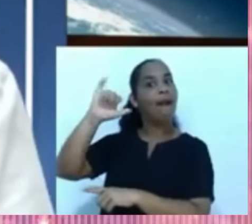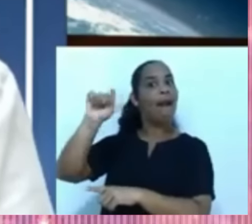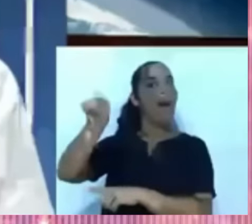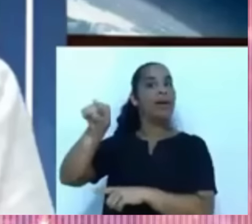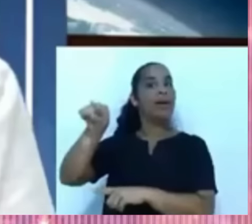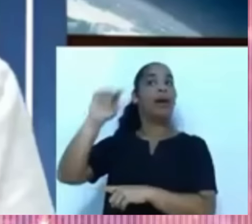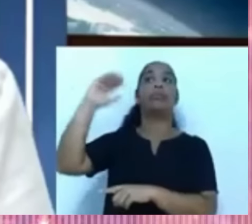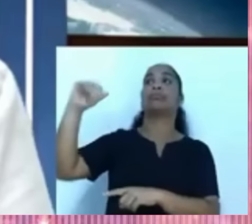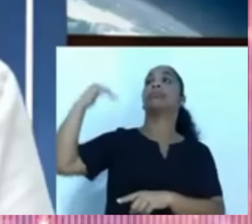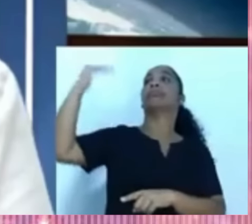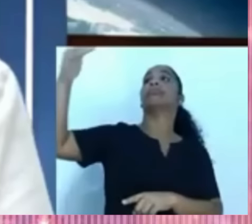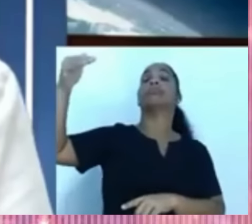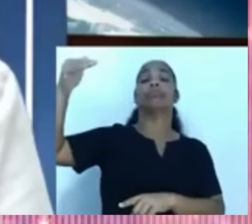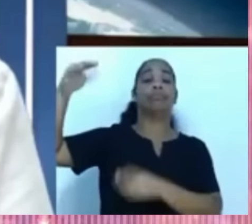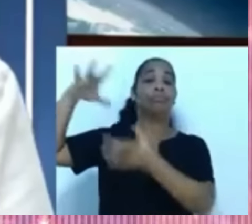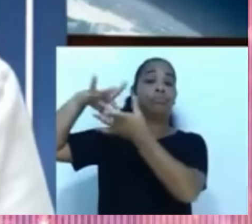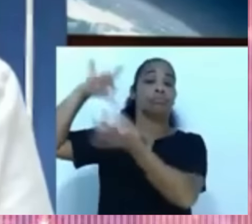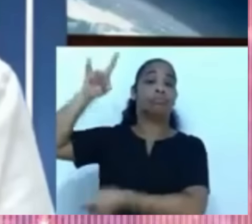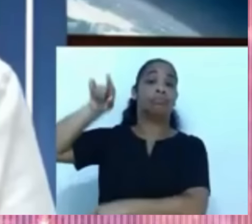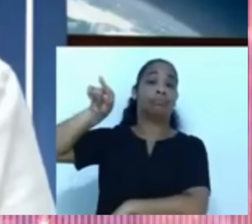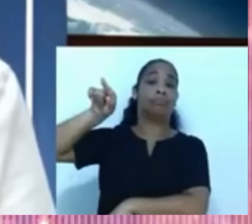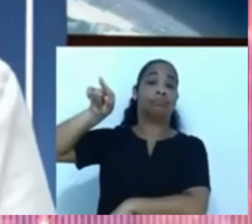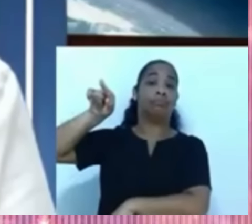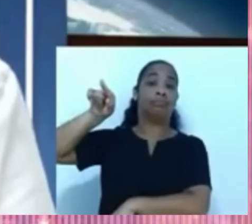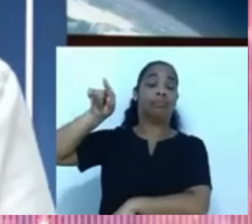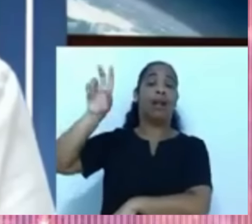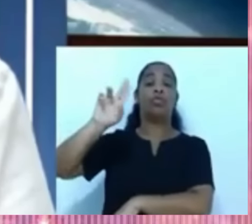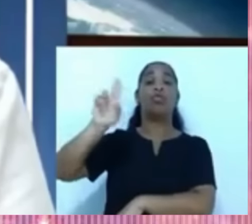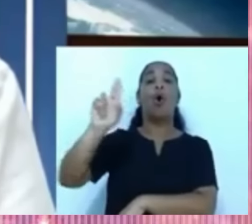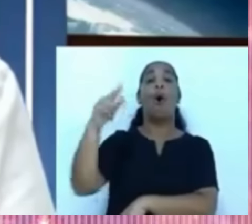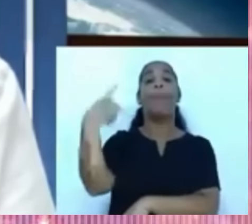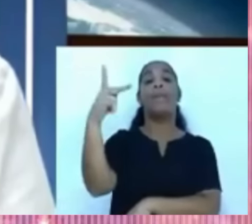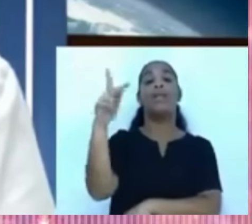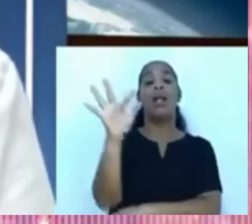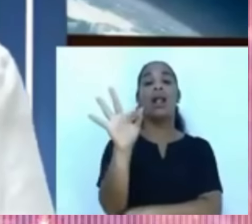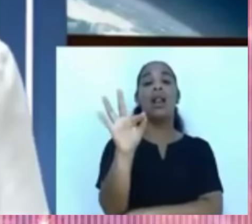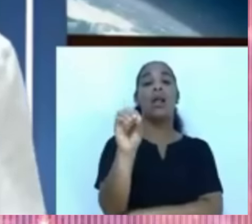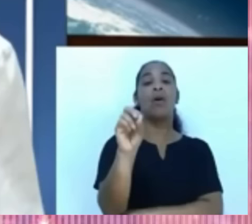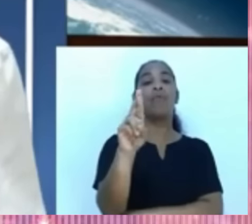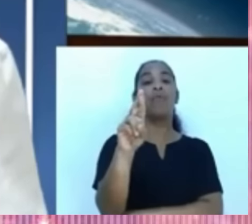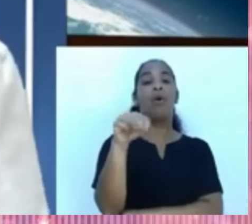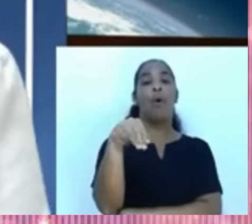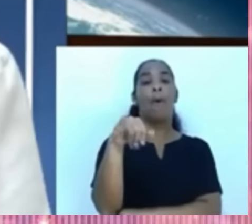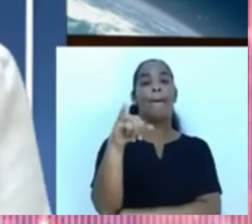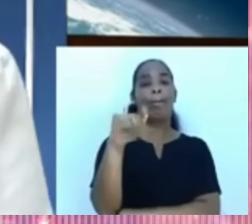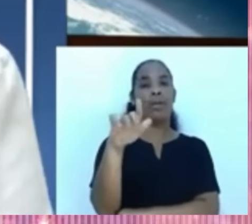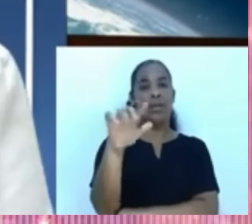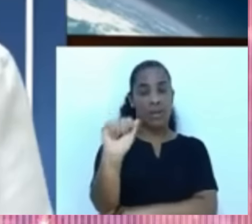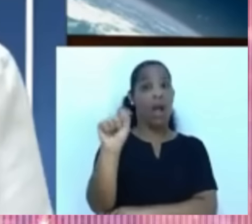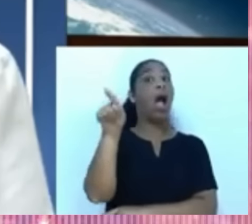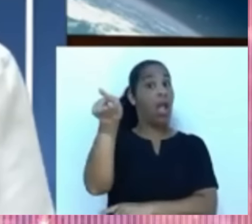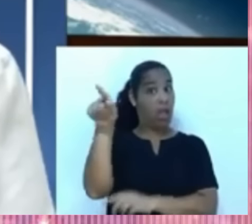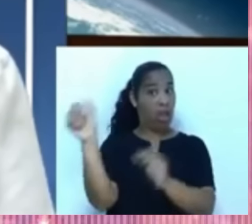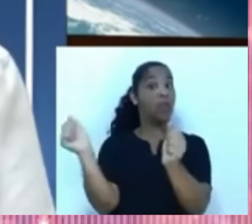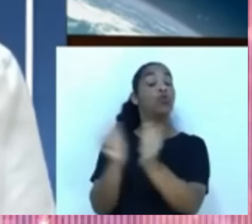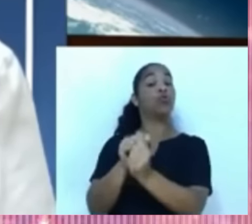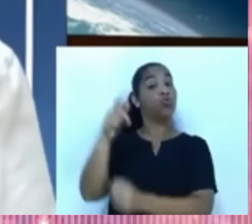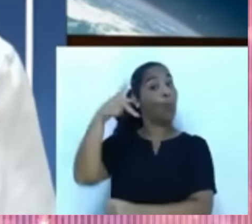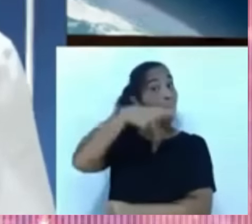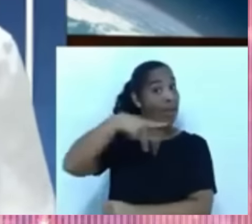além chama-se formiga era um poeta nordestino ele esteve com o Presidente Joselino